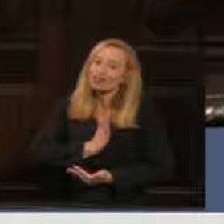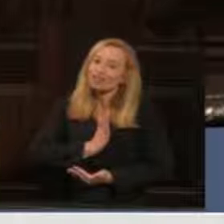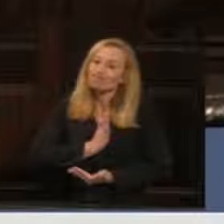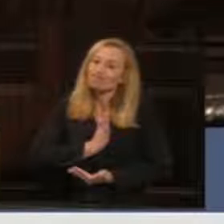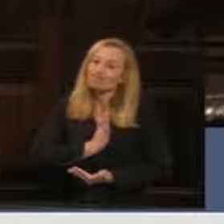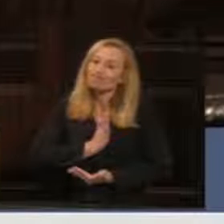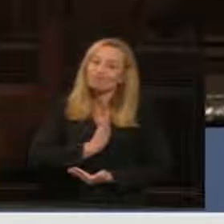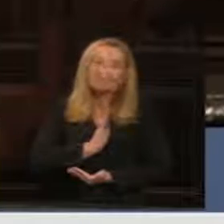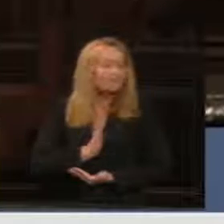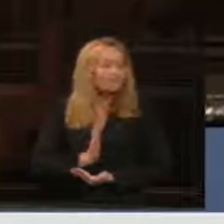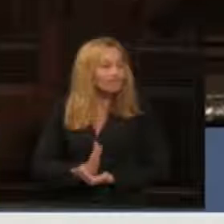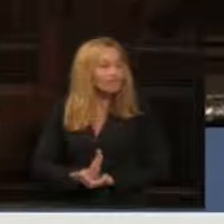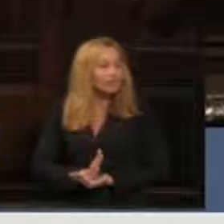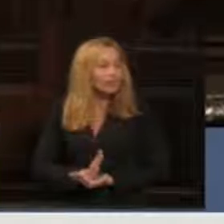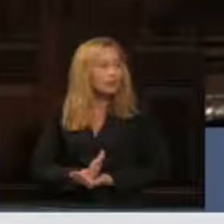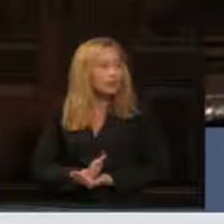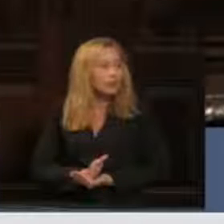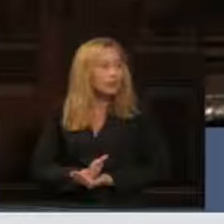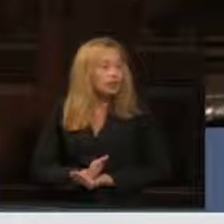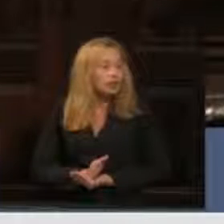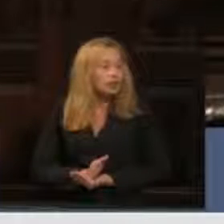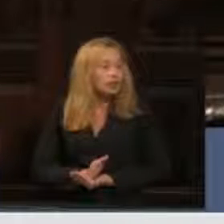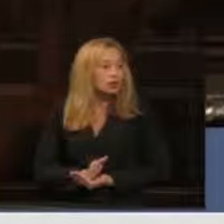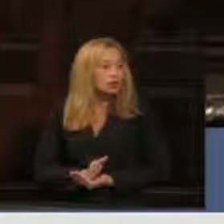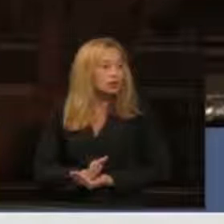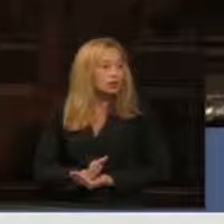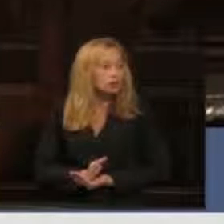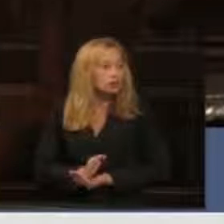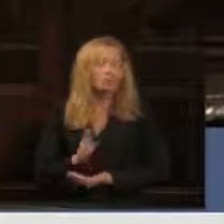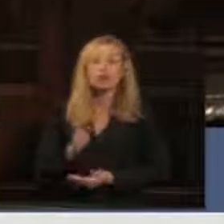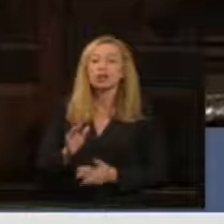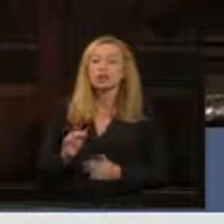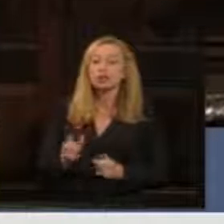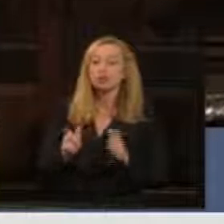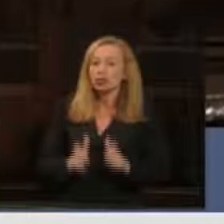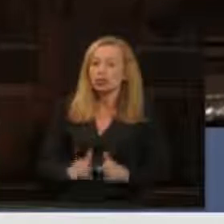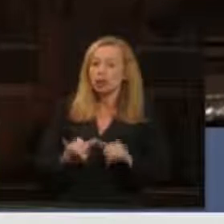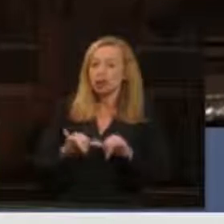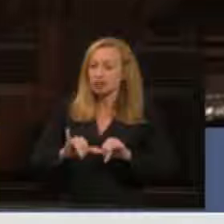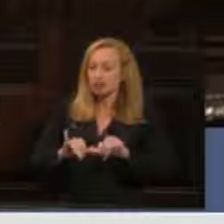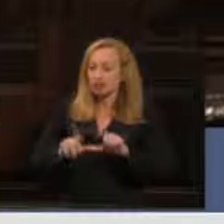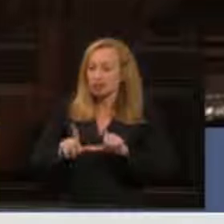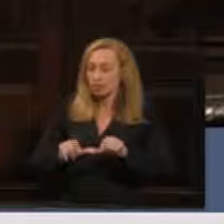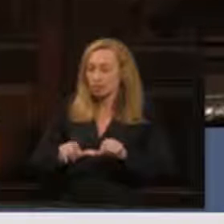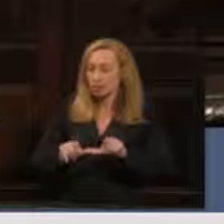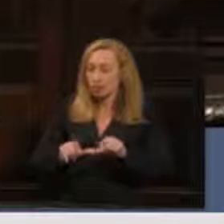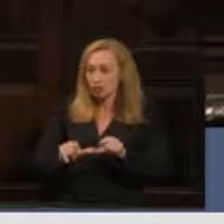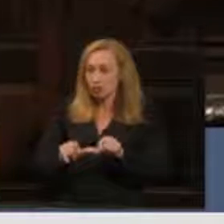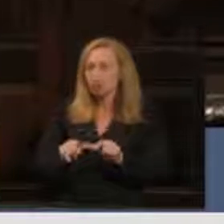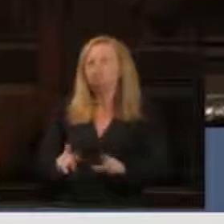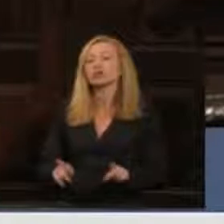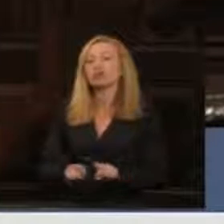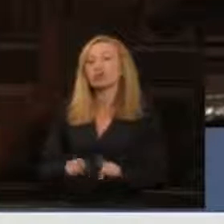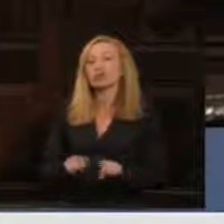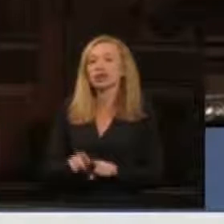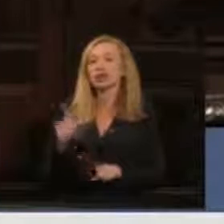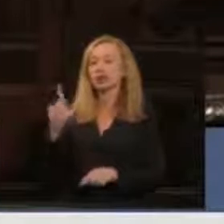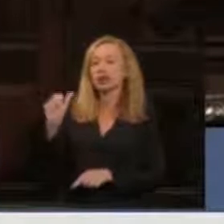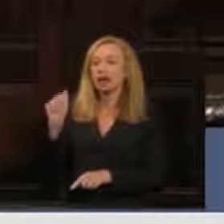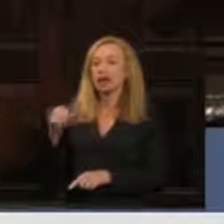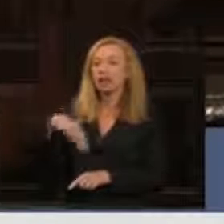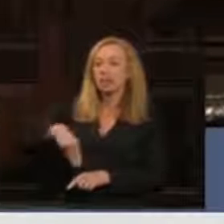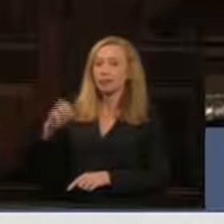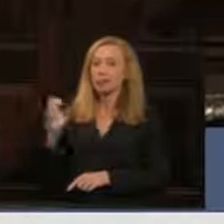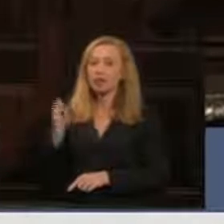Guandu, composto pela extração e tratamento de Guandu e o bombeamento do Lameirão,